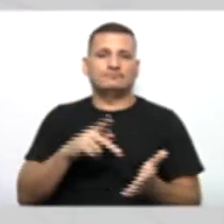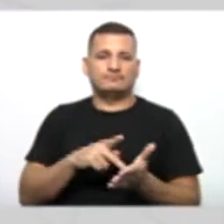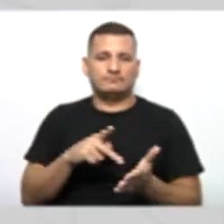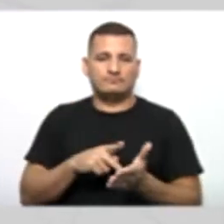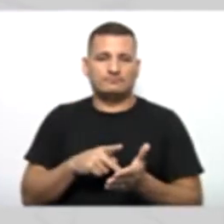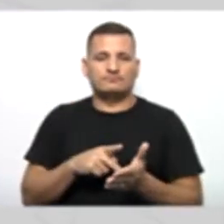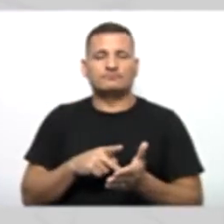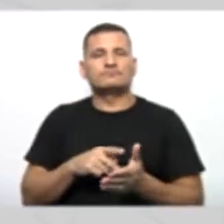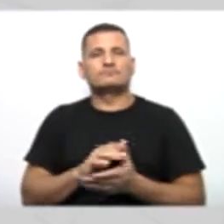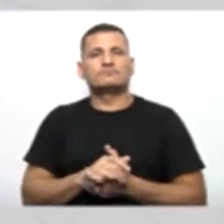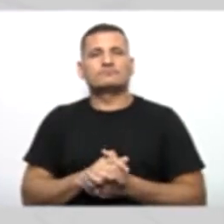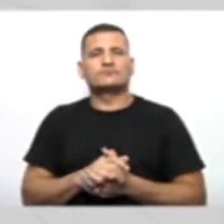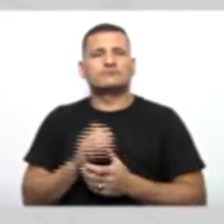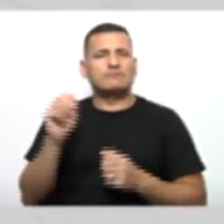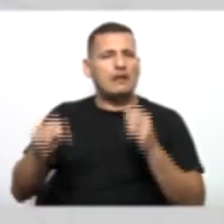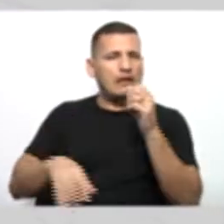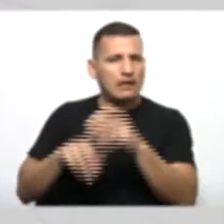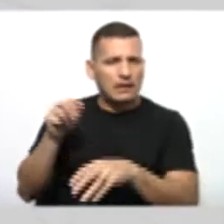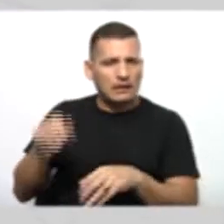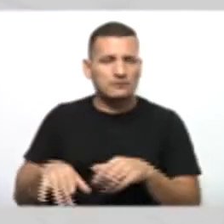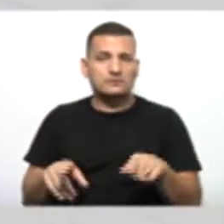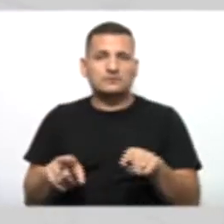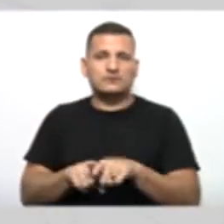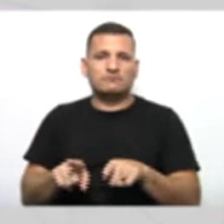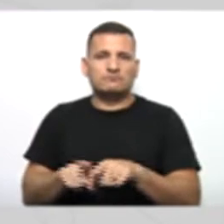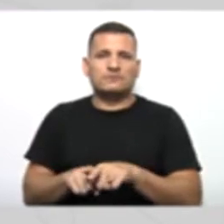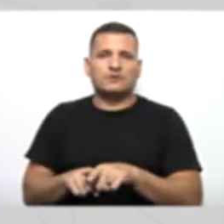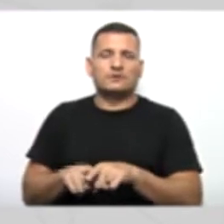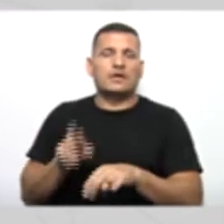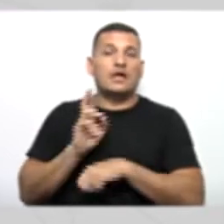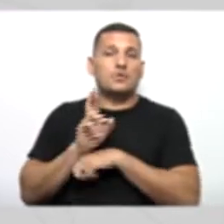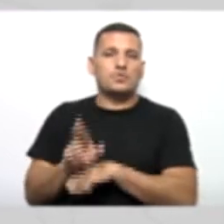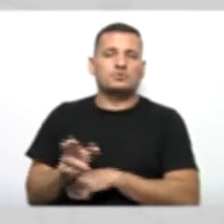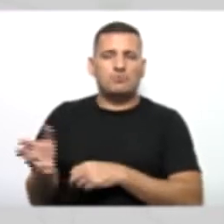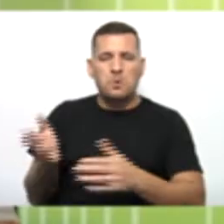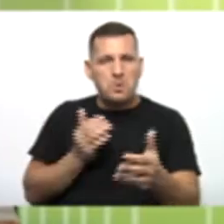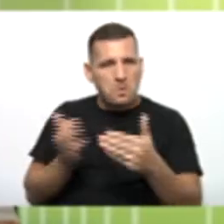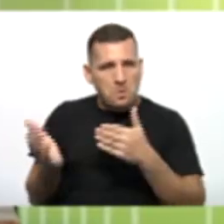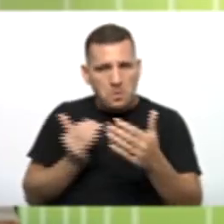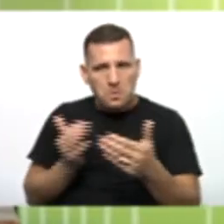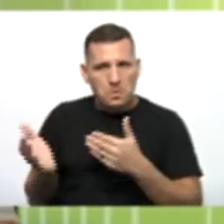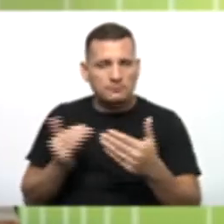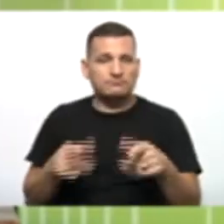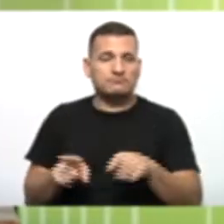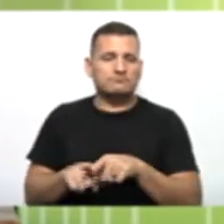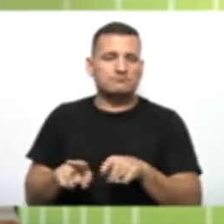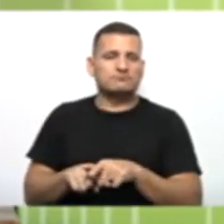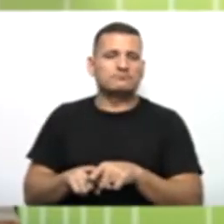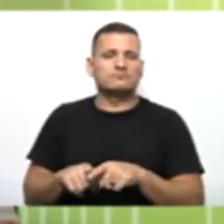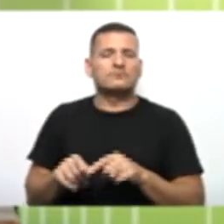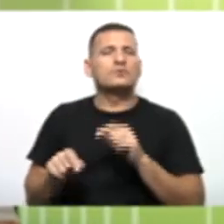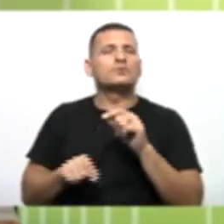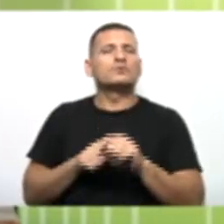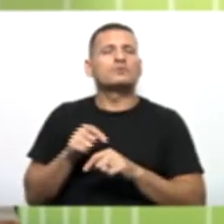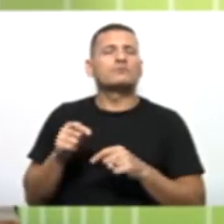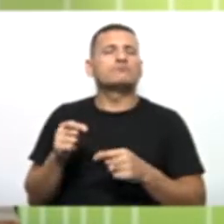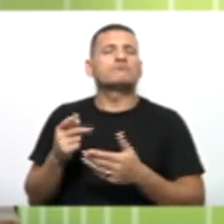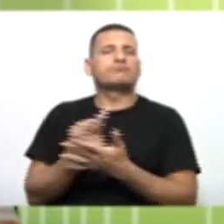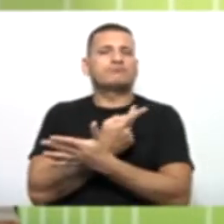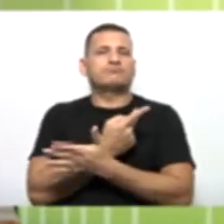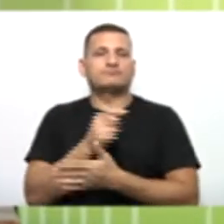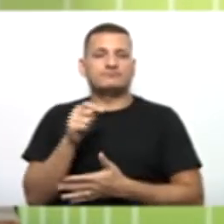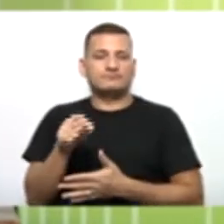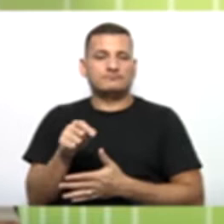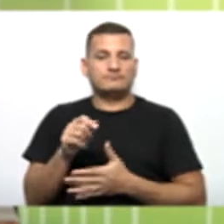produzindo uma grande quantidade de dejetos e consumindo uma grande quantidade de recursos. O que isso provoca? Uma